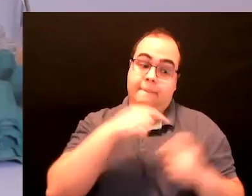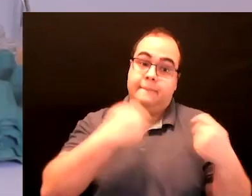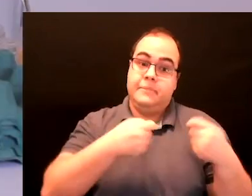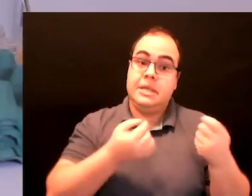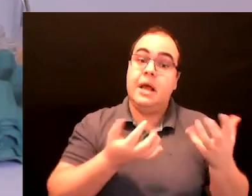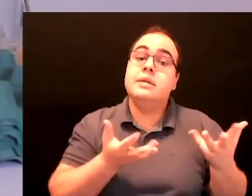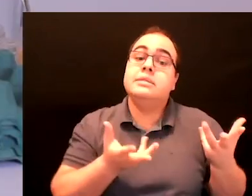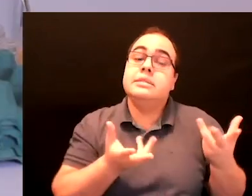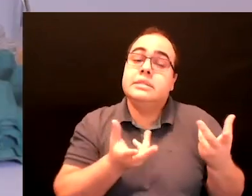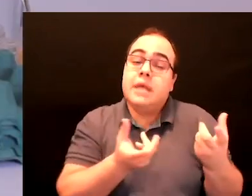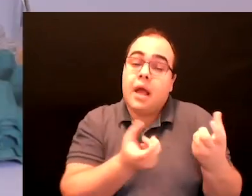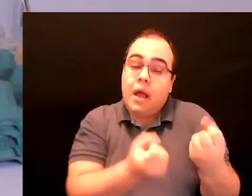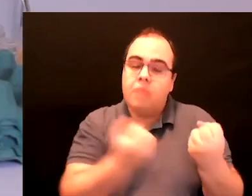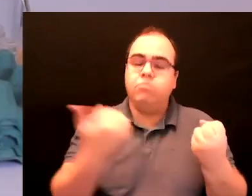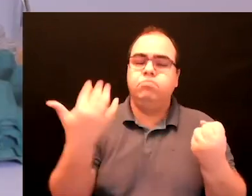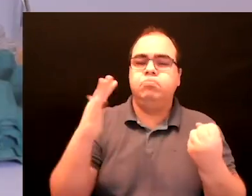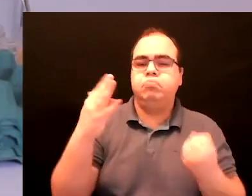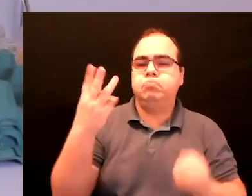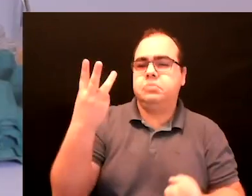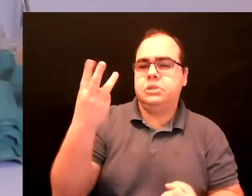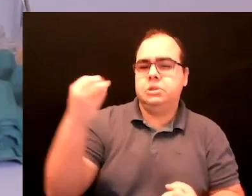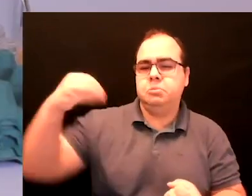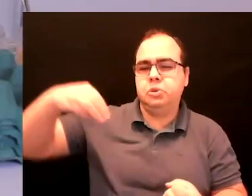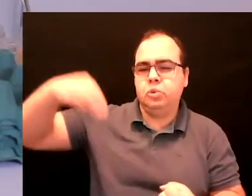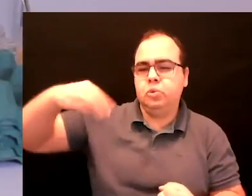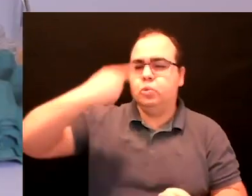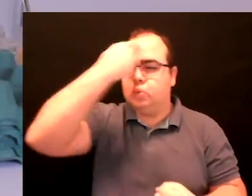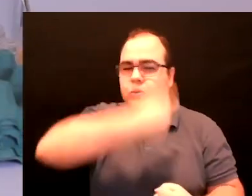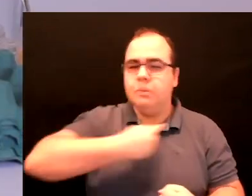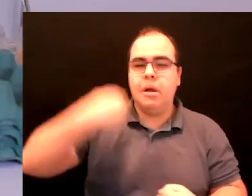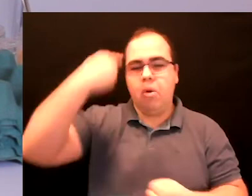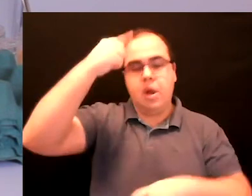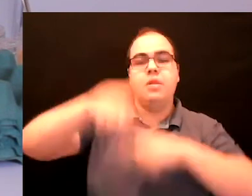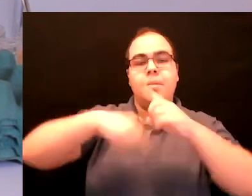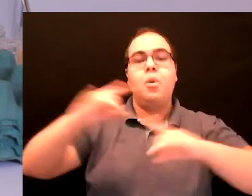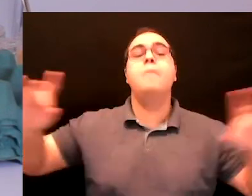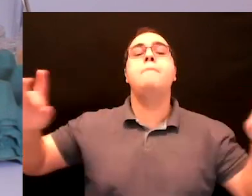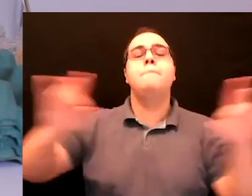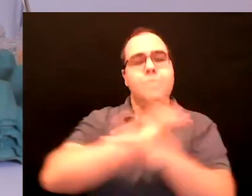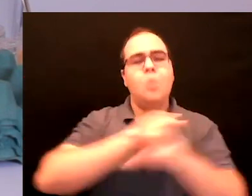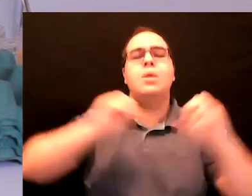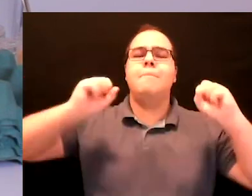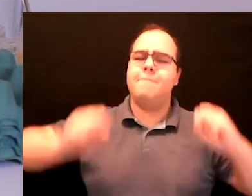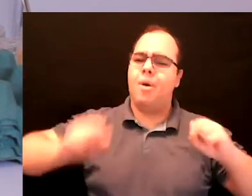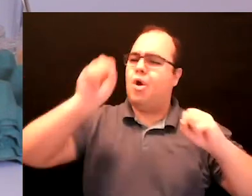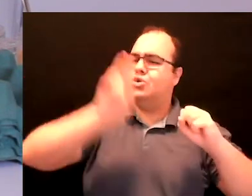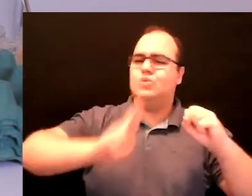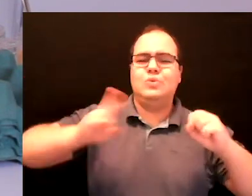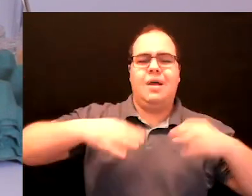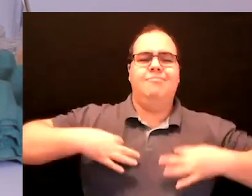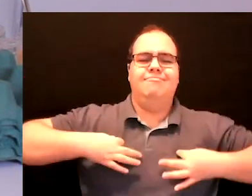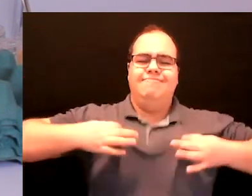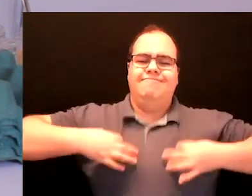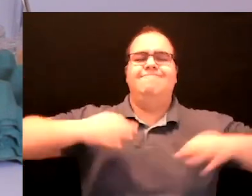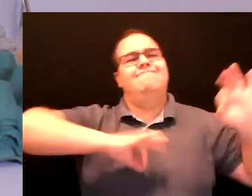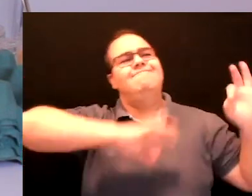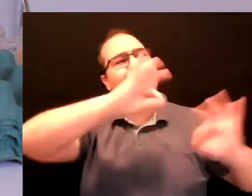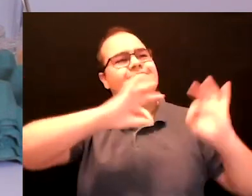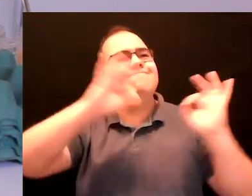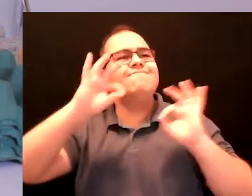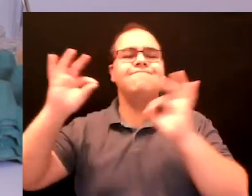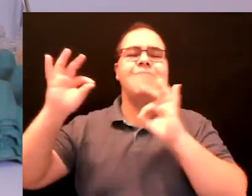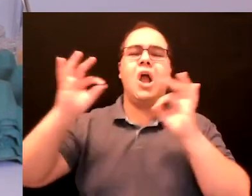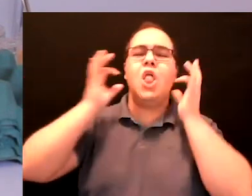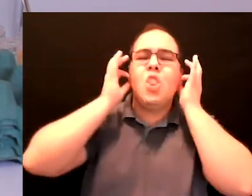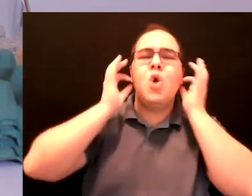Ela está molhada, eu vou deixar ela secar em torno de meia hora, uma hora, e aí ela vai estar pronta para ser